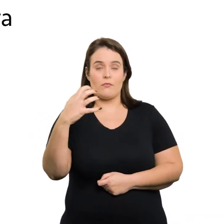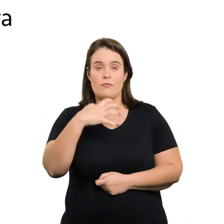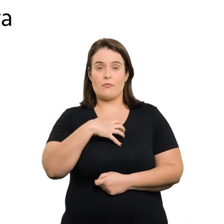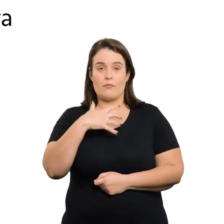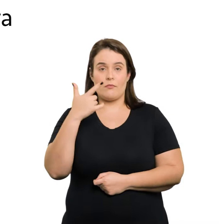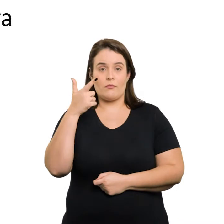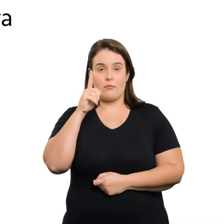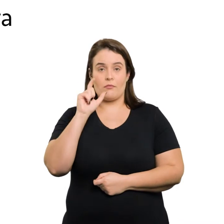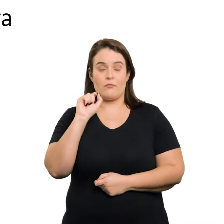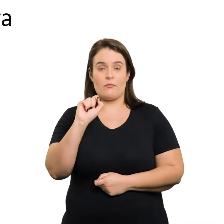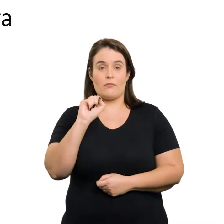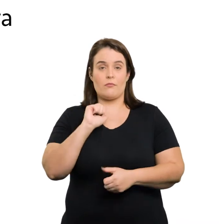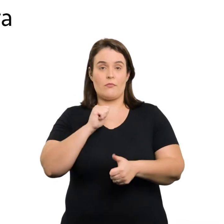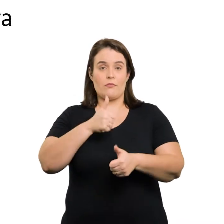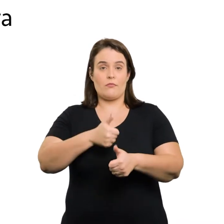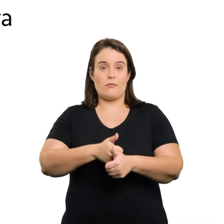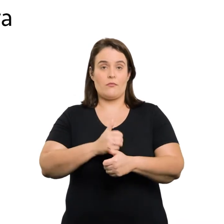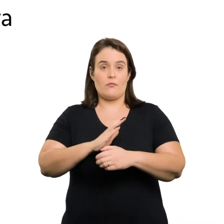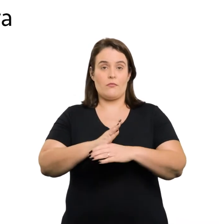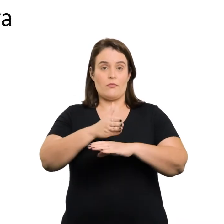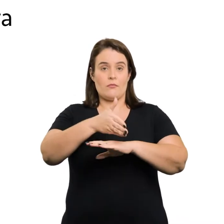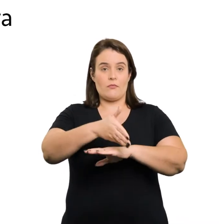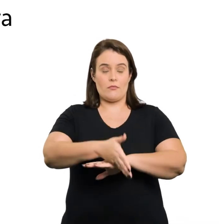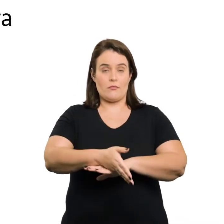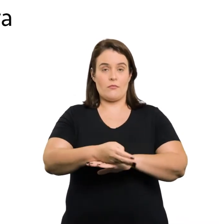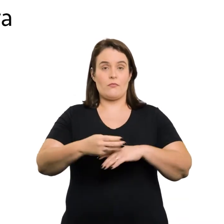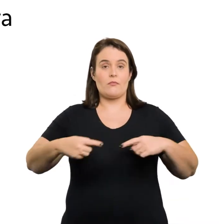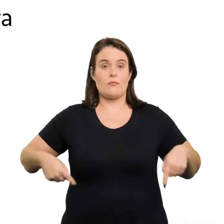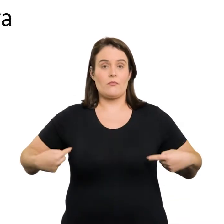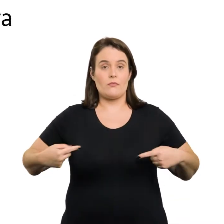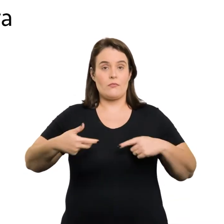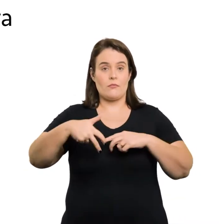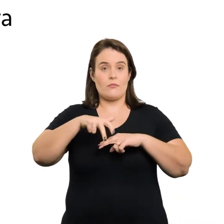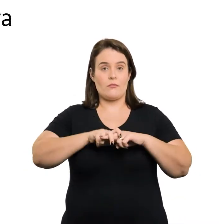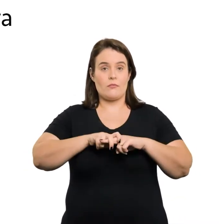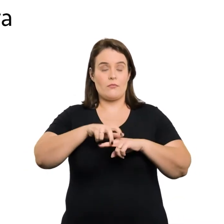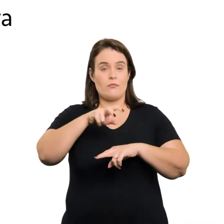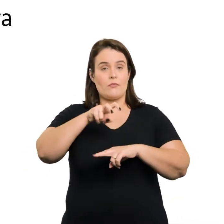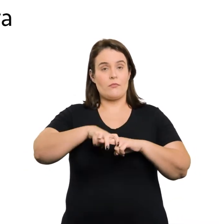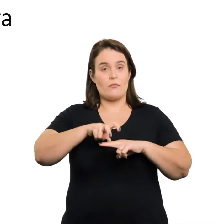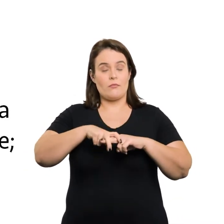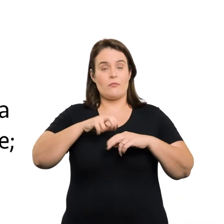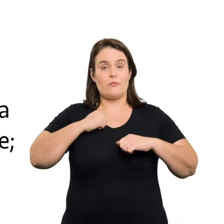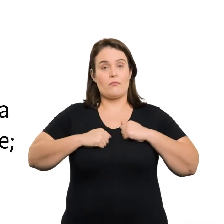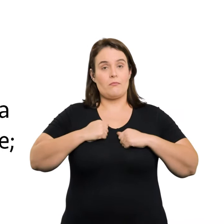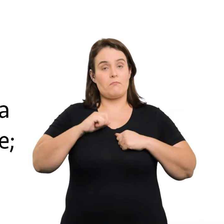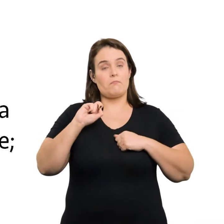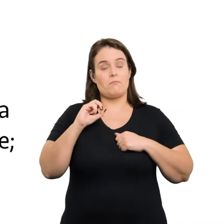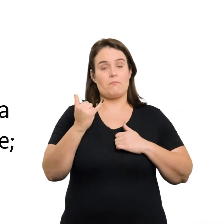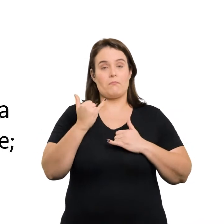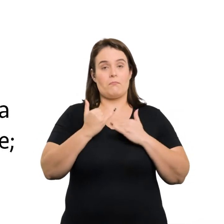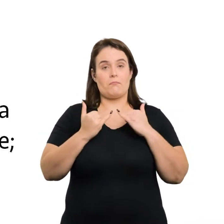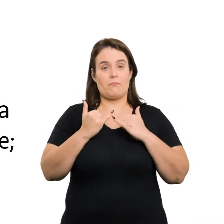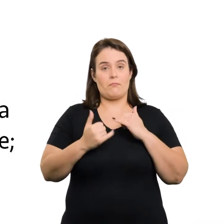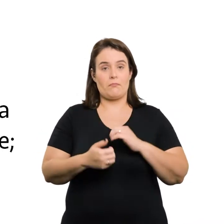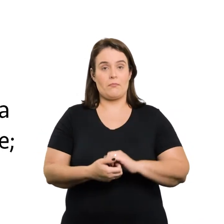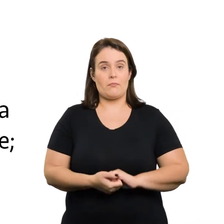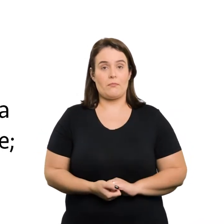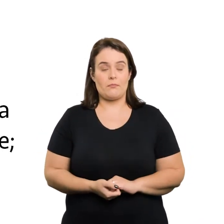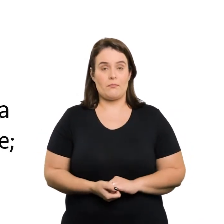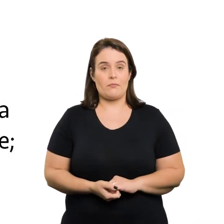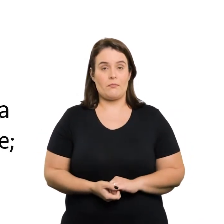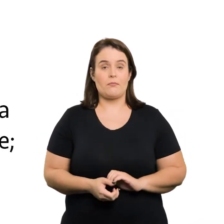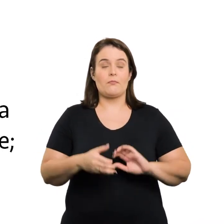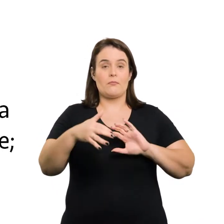ao box, de forma a permitir a aproximação e entrada de cadeira de rodas, cadeiras de banho ou